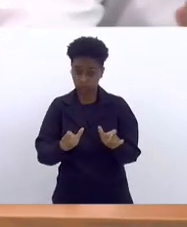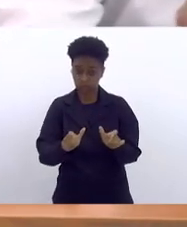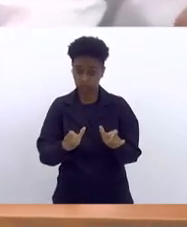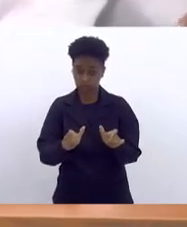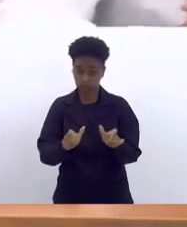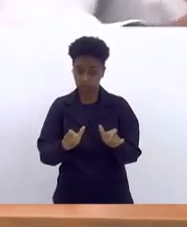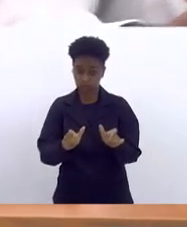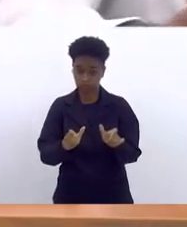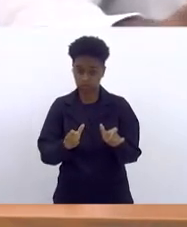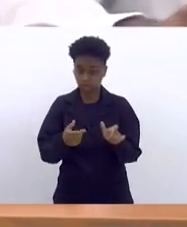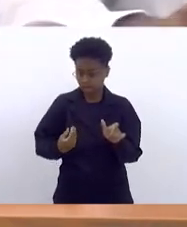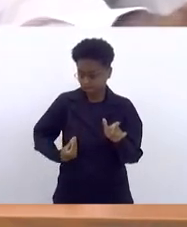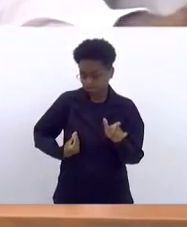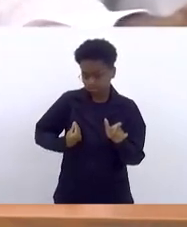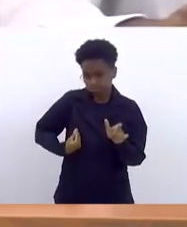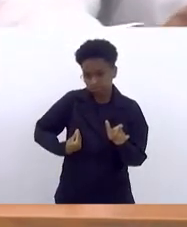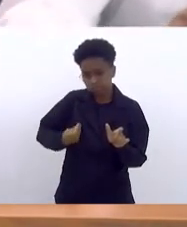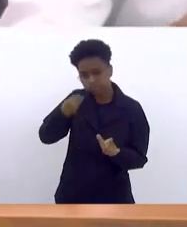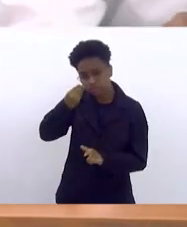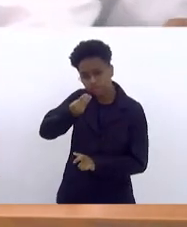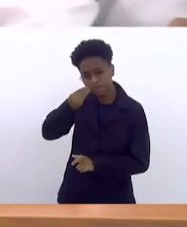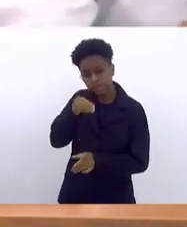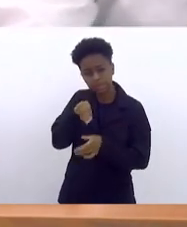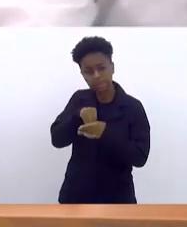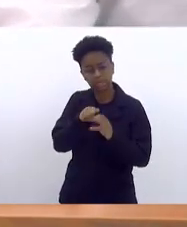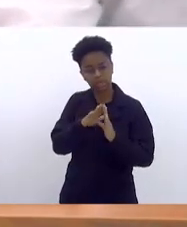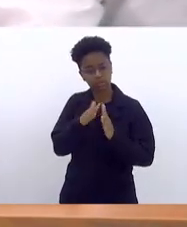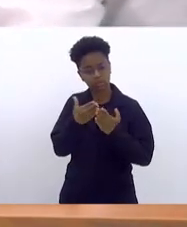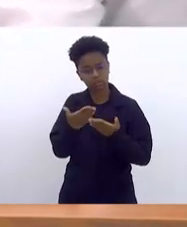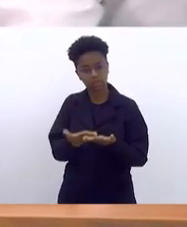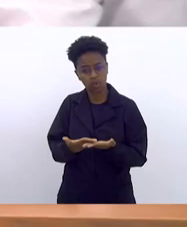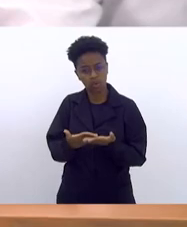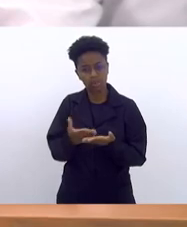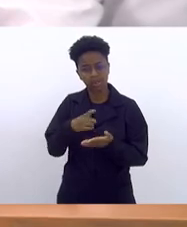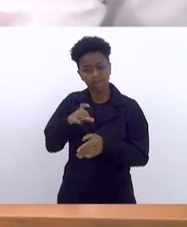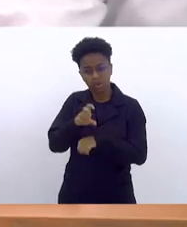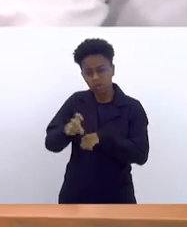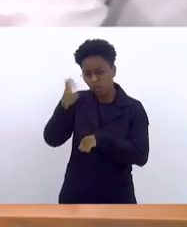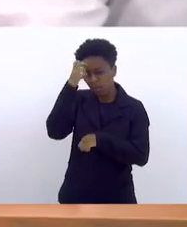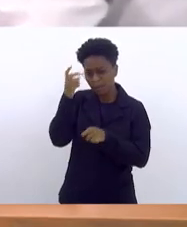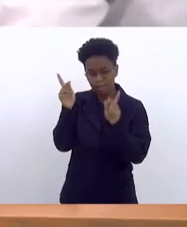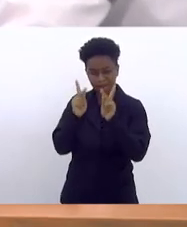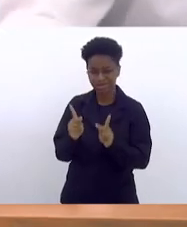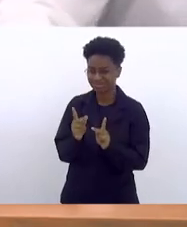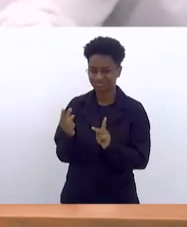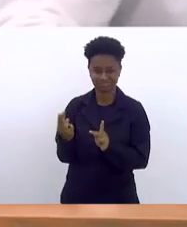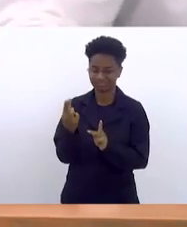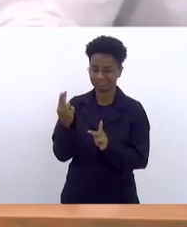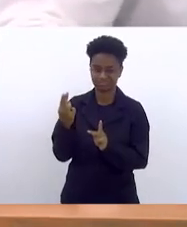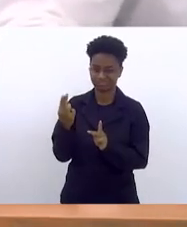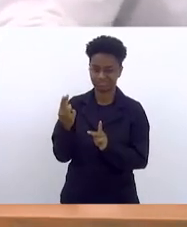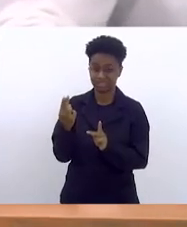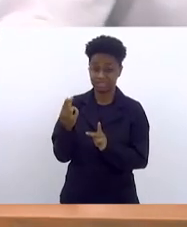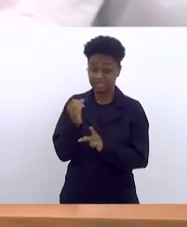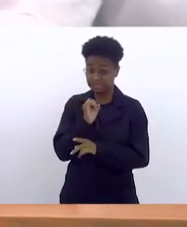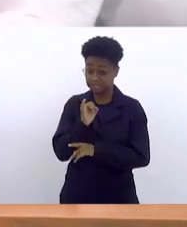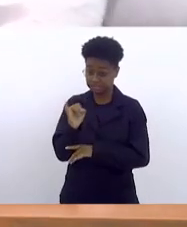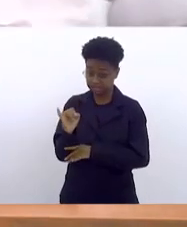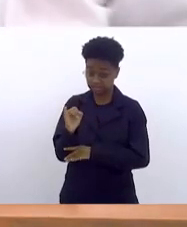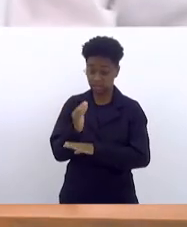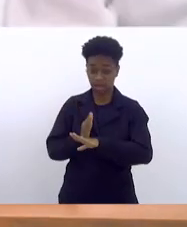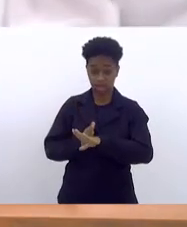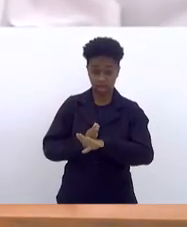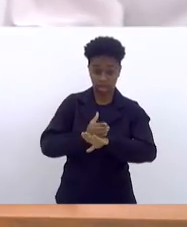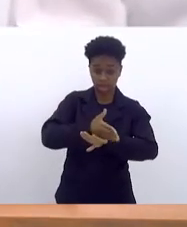não vivenciam na escola uma cultura de paz. Se elas entram em uma